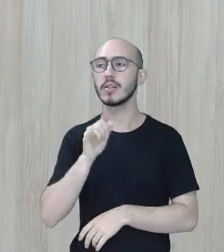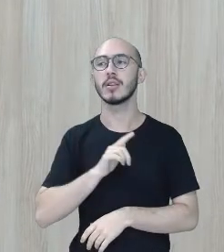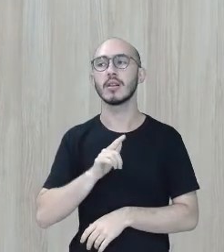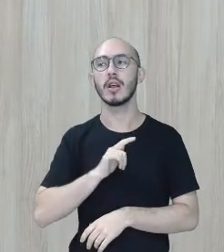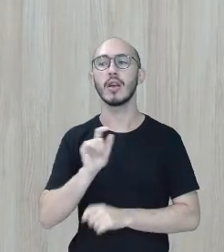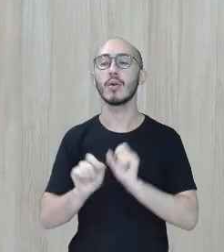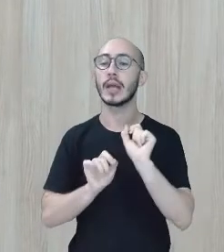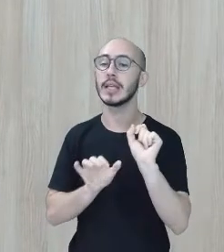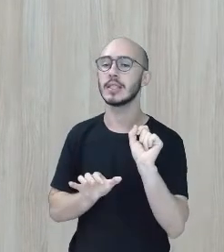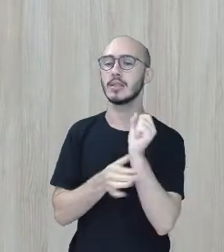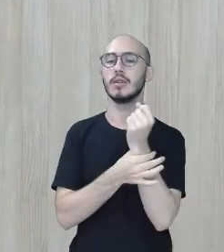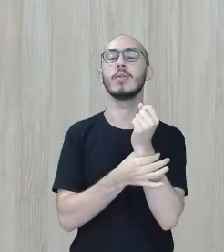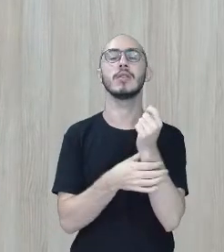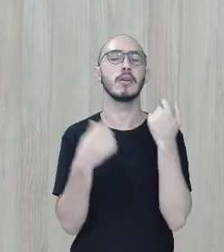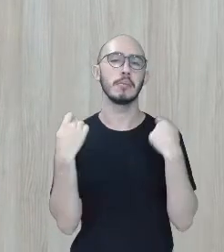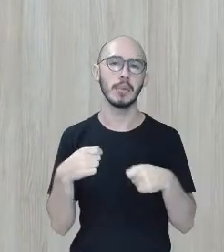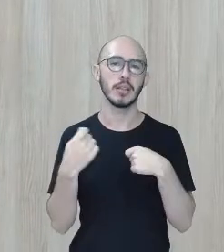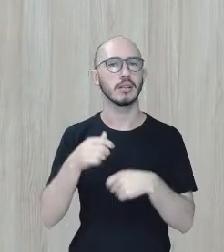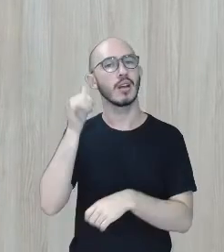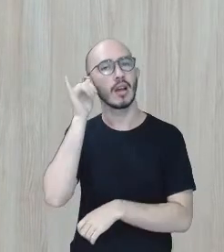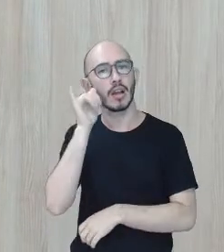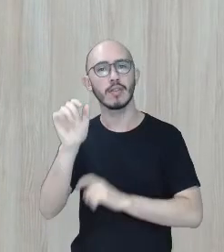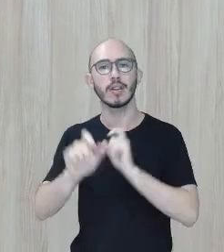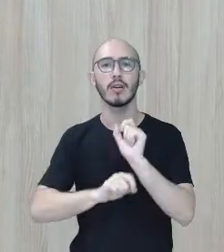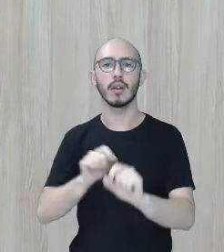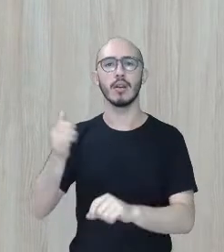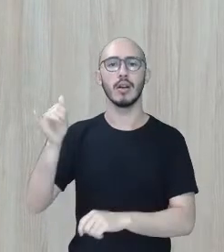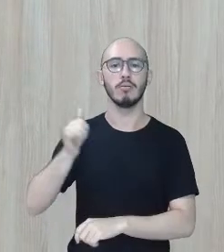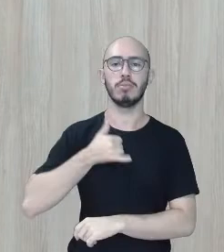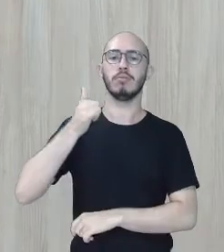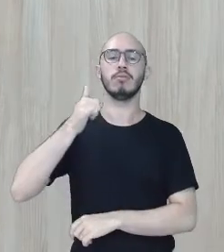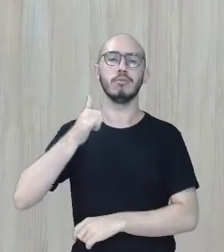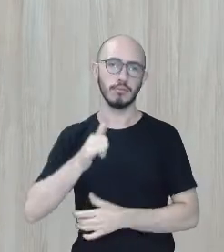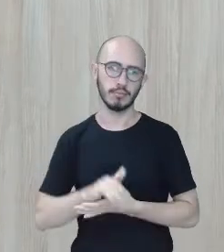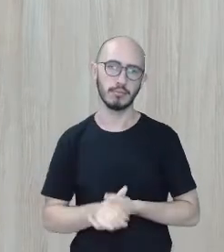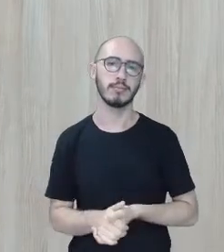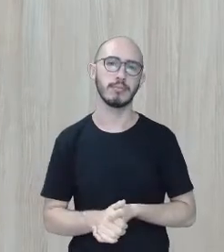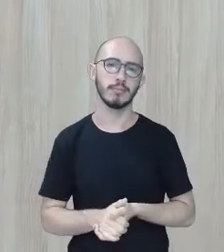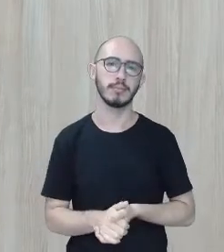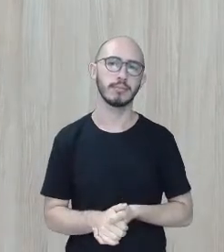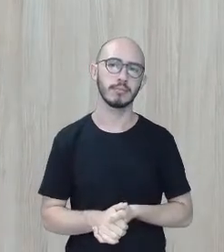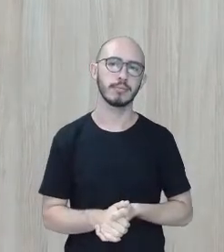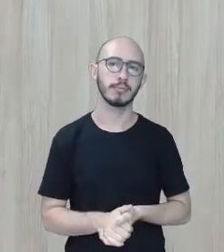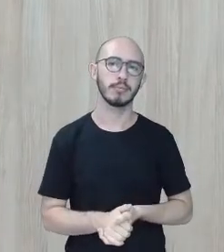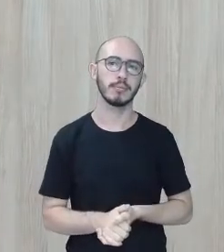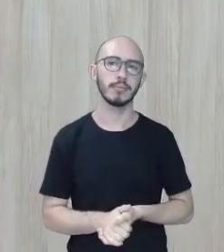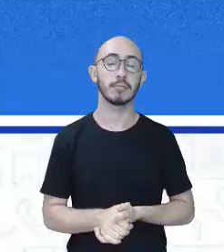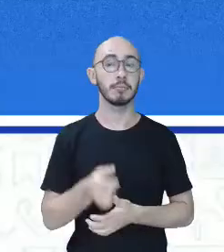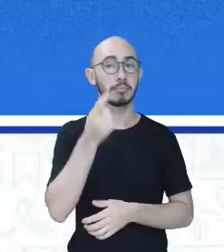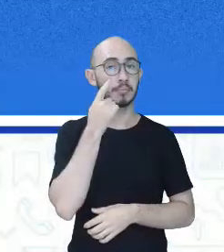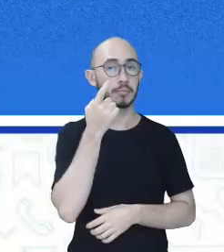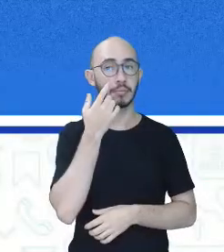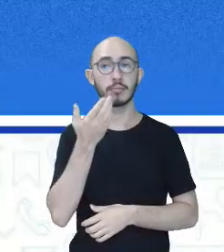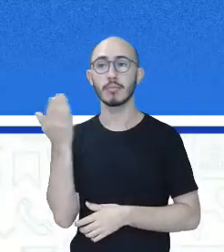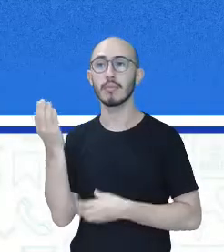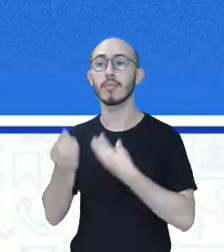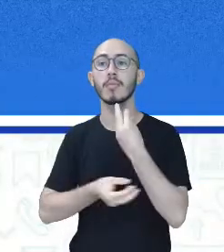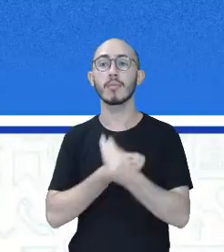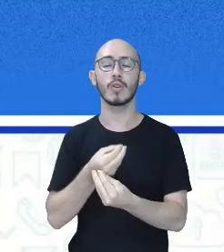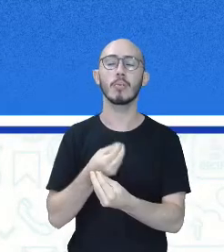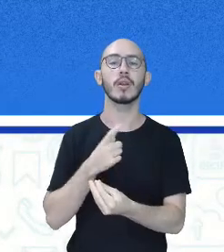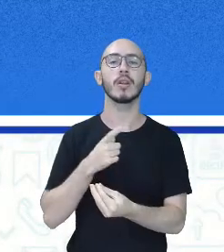bastante segurança para evitar os famosos choques elétricos. E aqui a unidade de medida